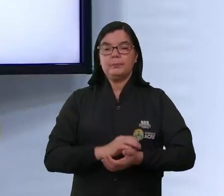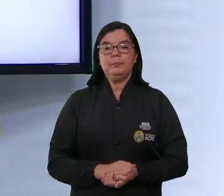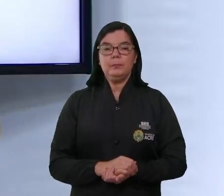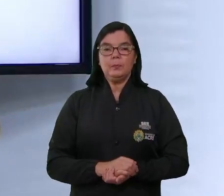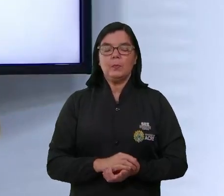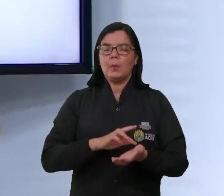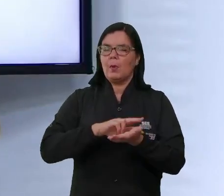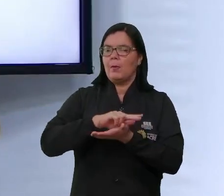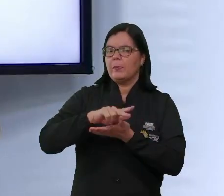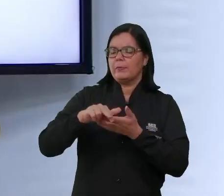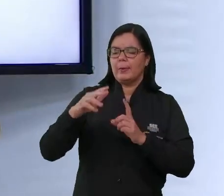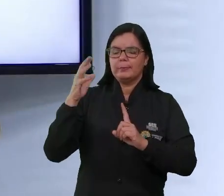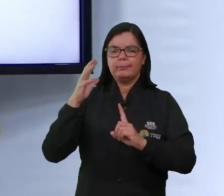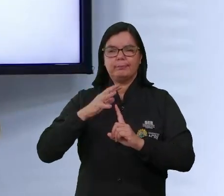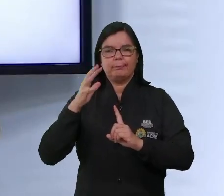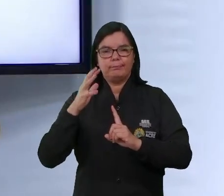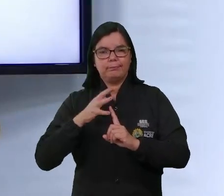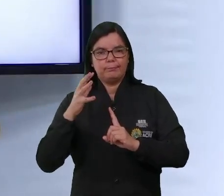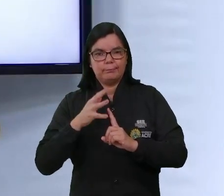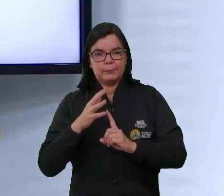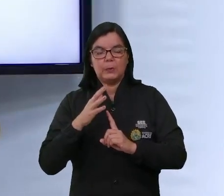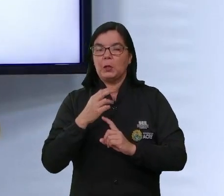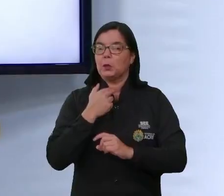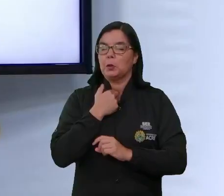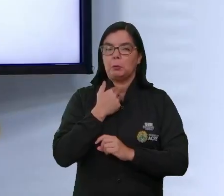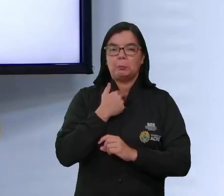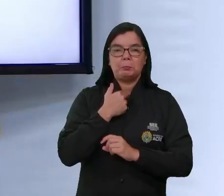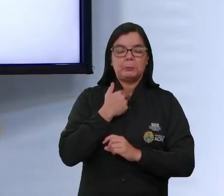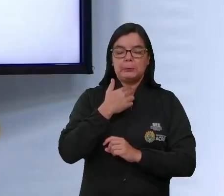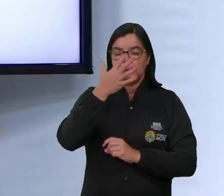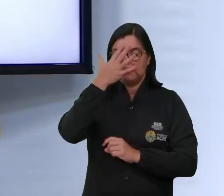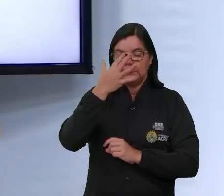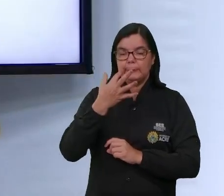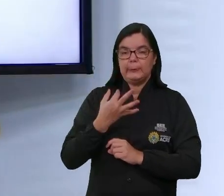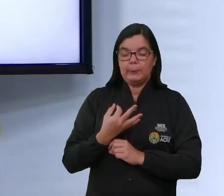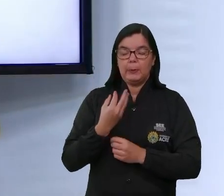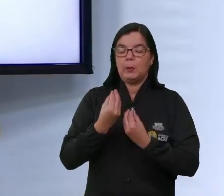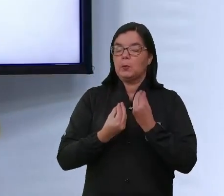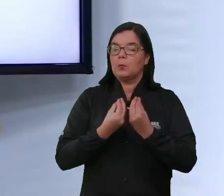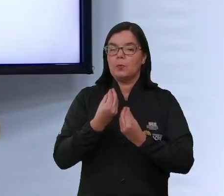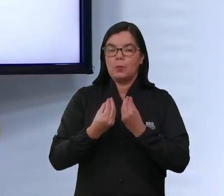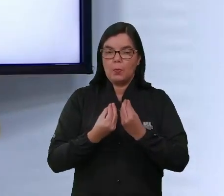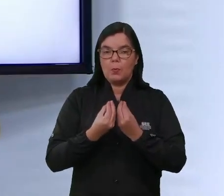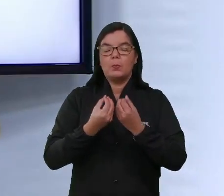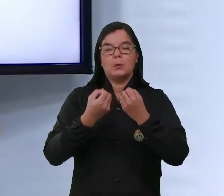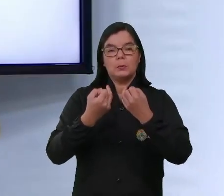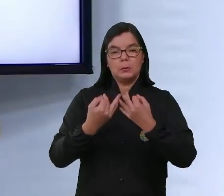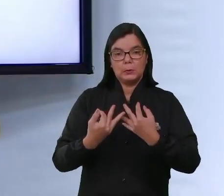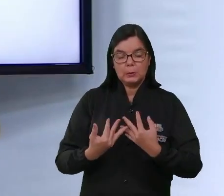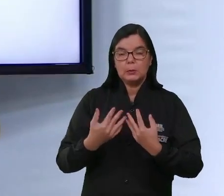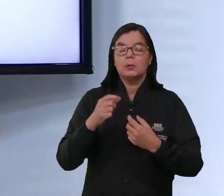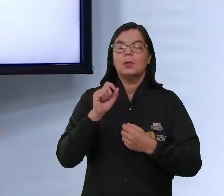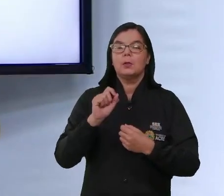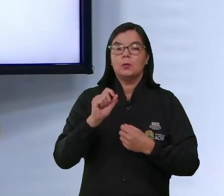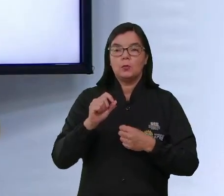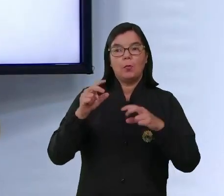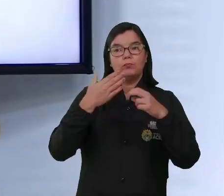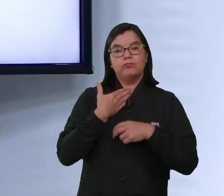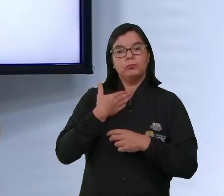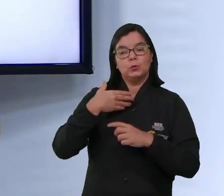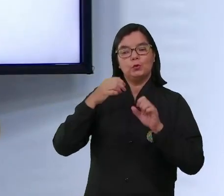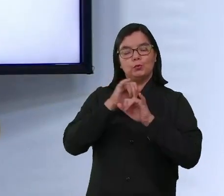as várias influências. Nós não podemos afirmar, não podemos dizer com base nesse tipo